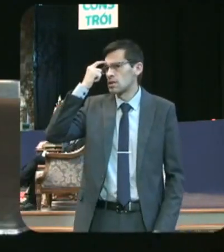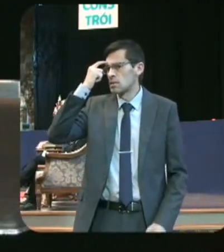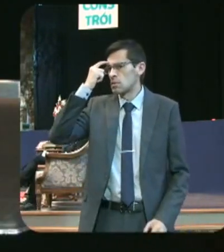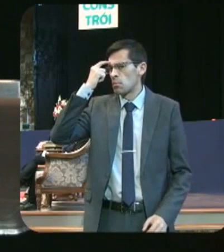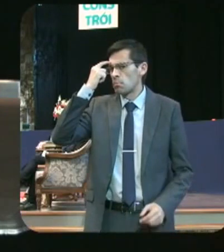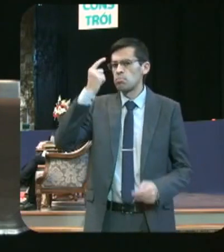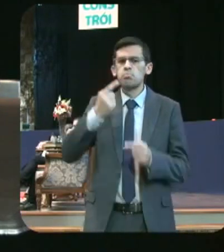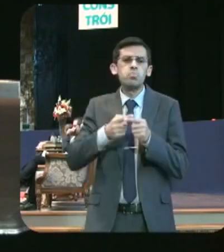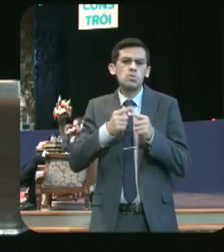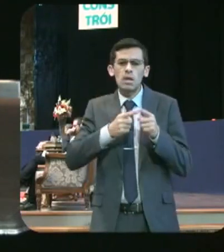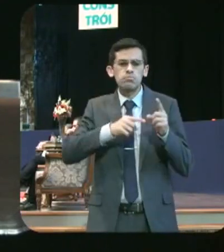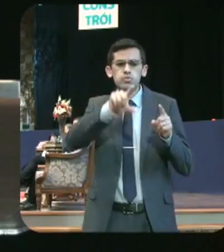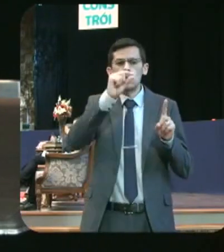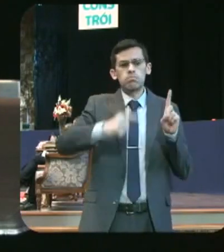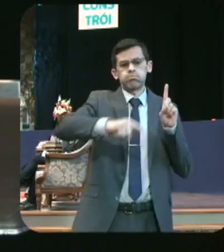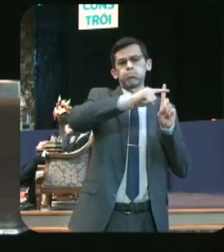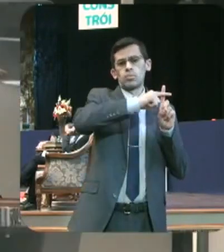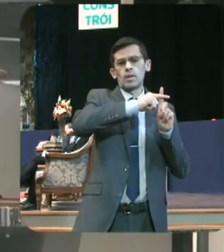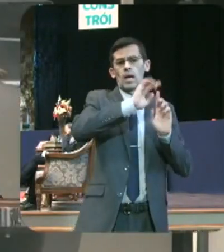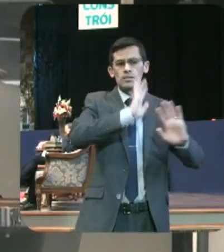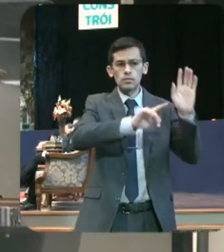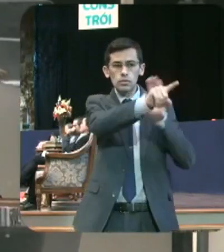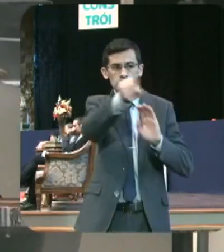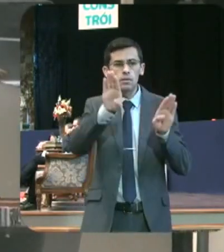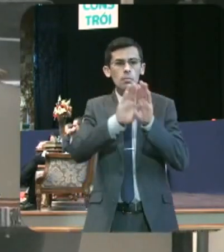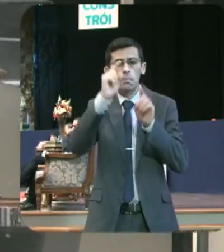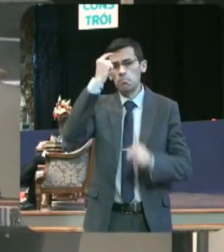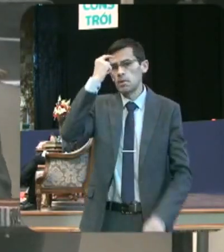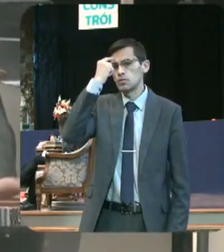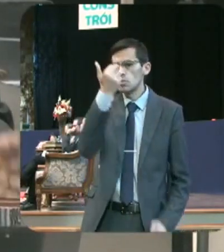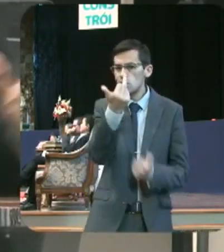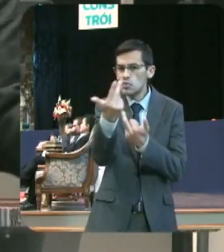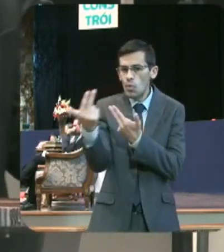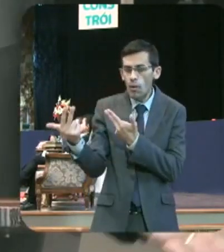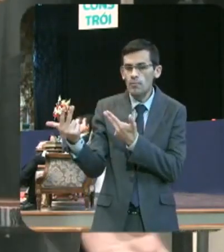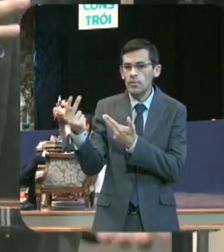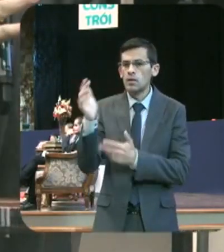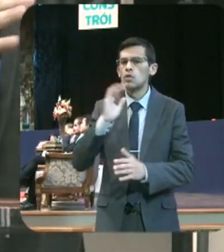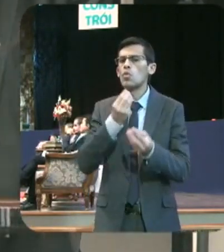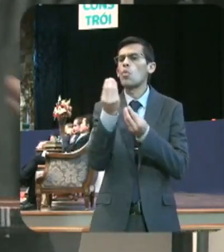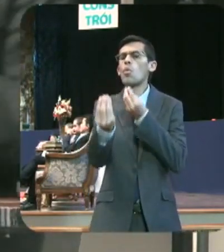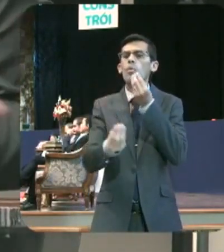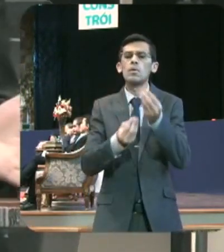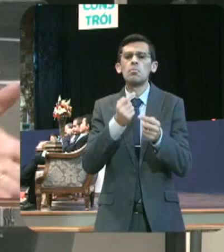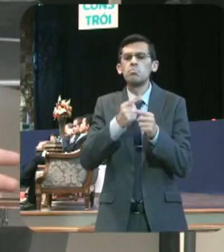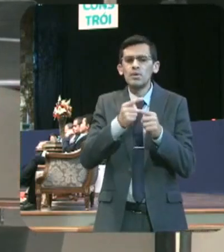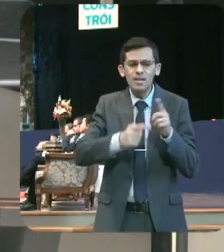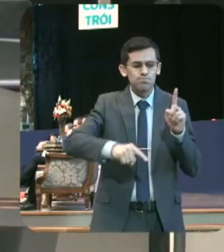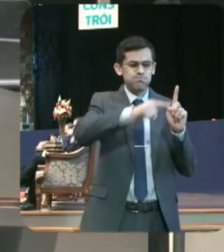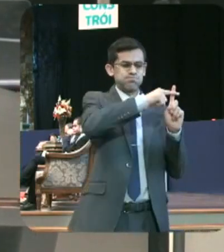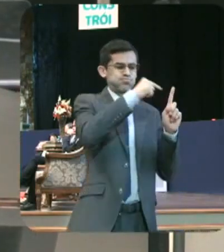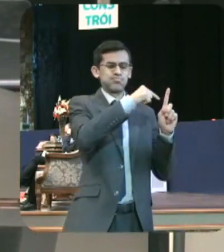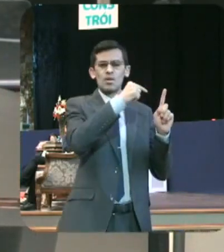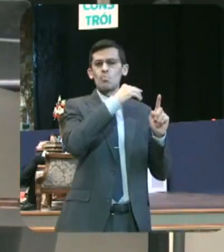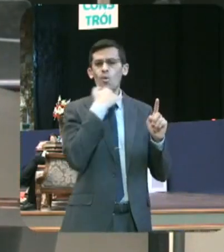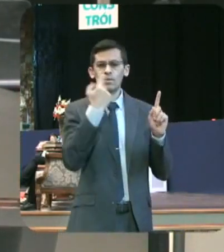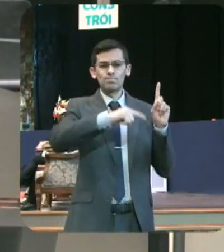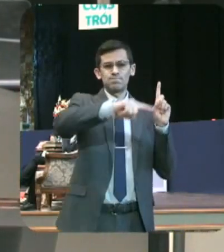problema? E eu acho que você já pensou sobre isso também, né? Será que não tinha uma outra maneira? Tinha que ser desse